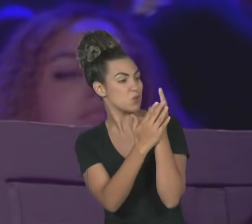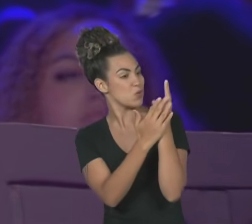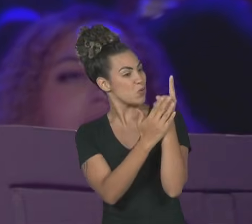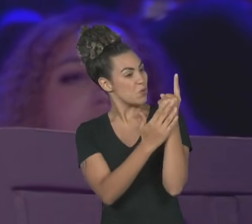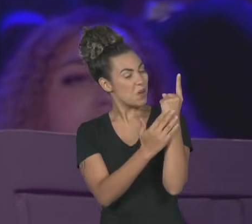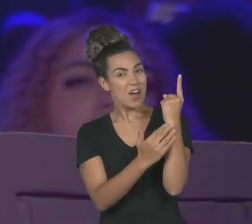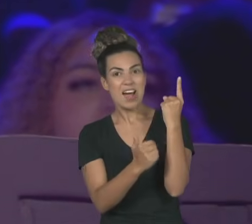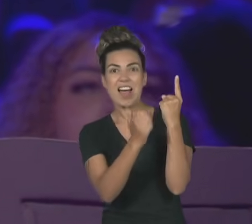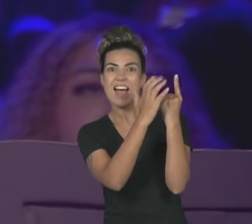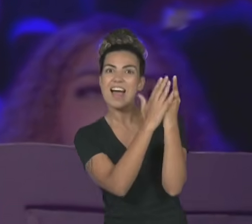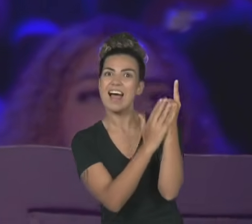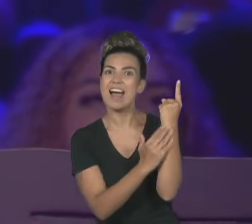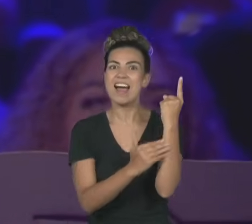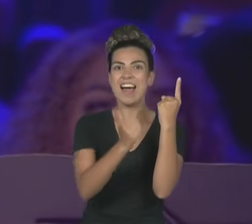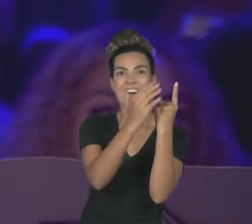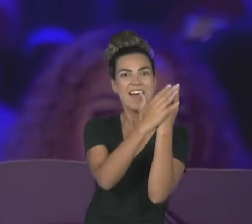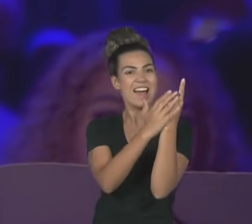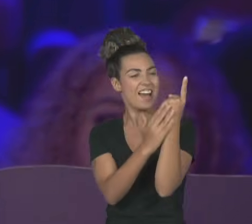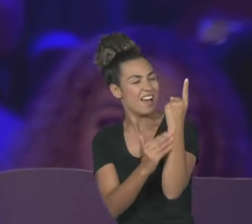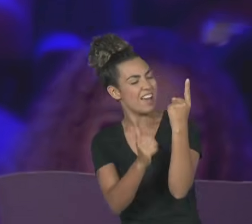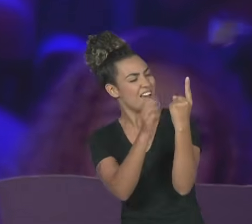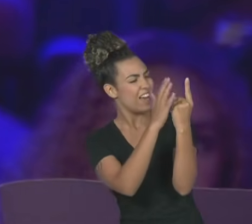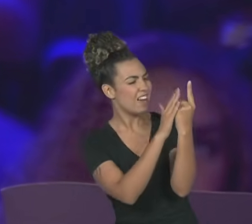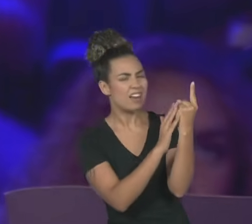como retribuição.